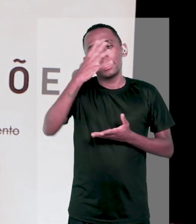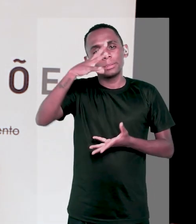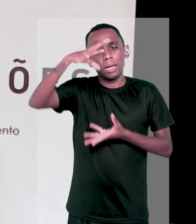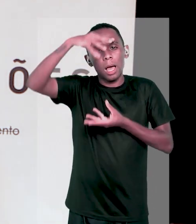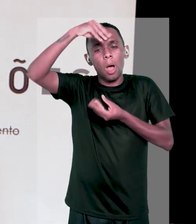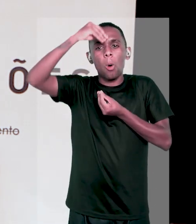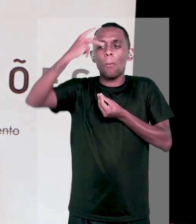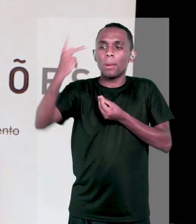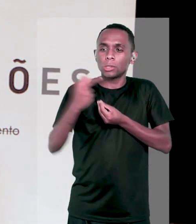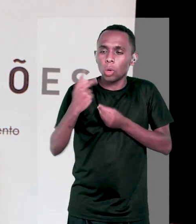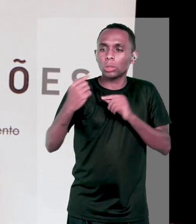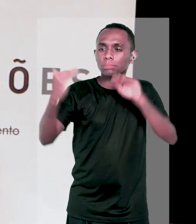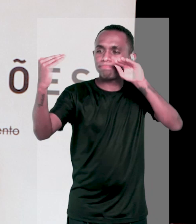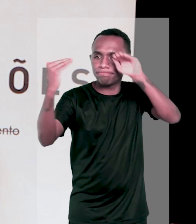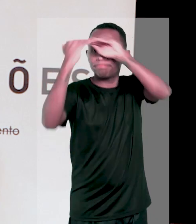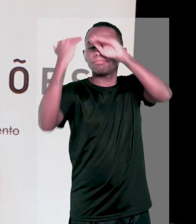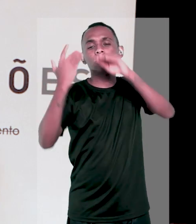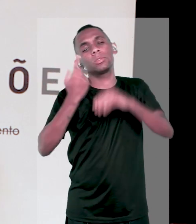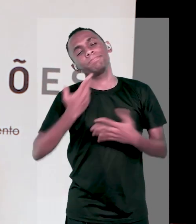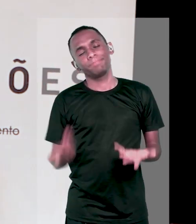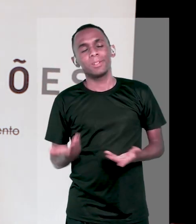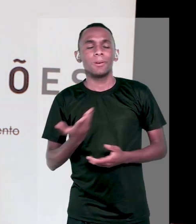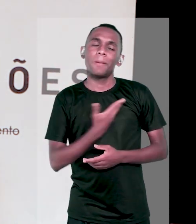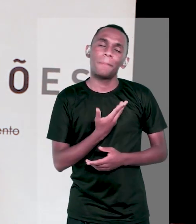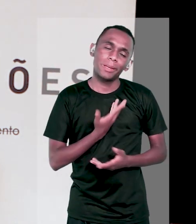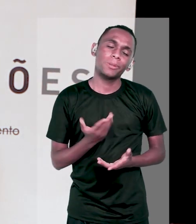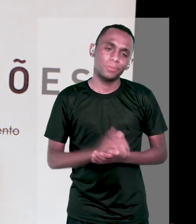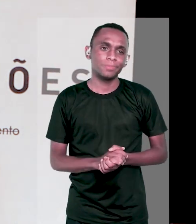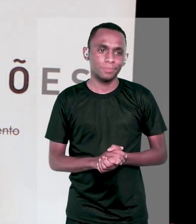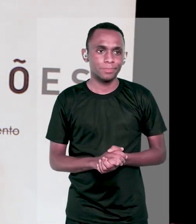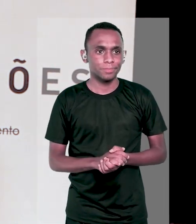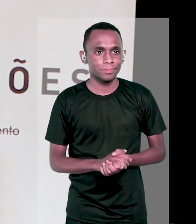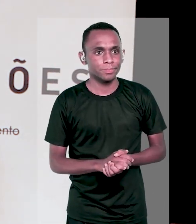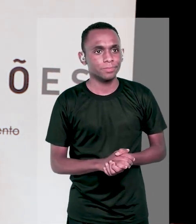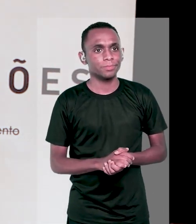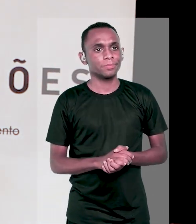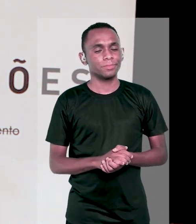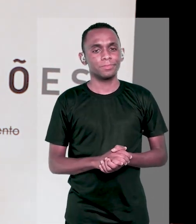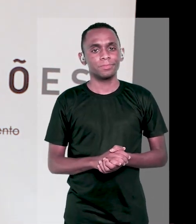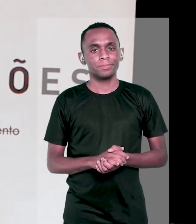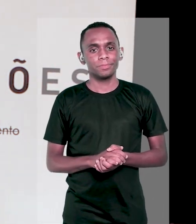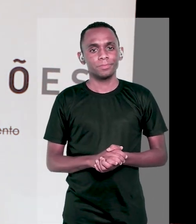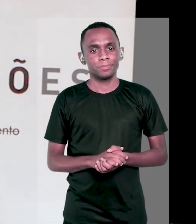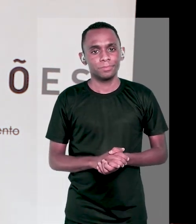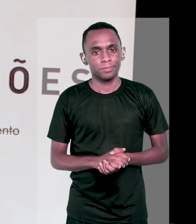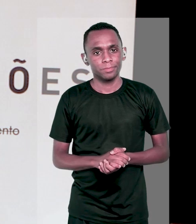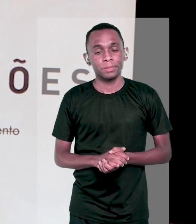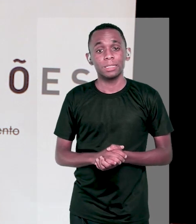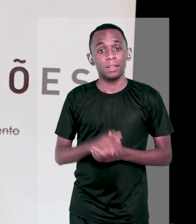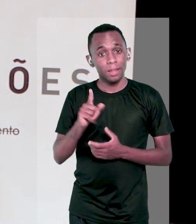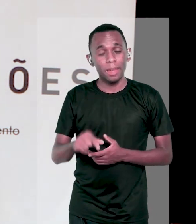desse prodígio que é igual e inteiro para cada uma delas ó como nossas almas são